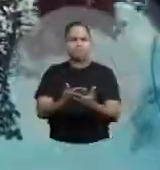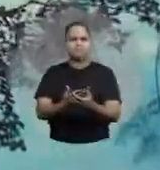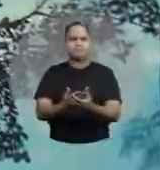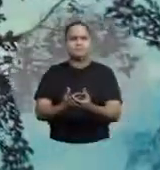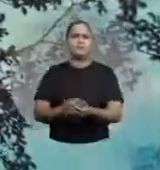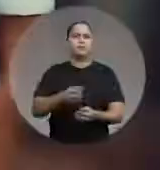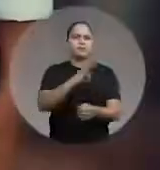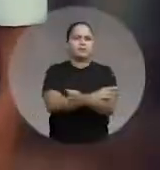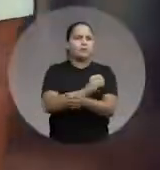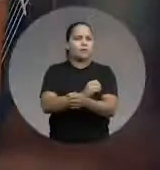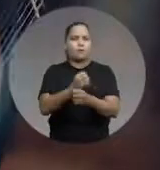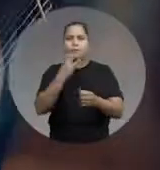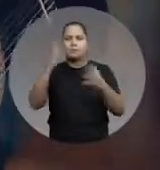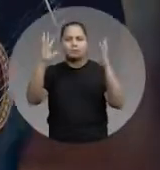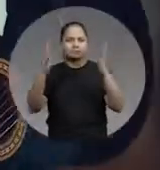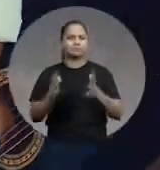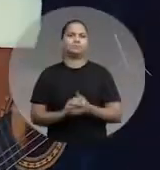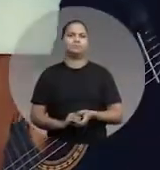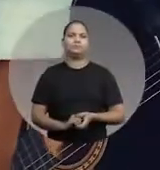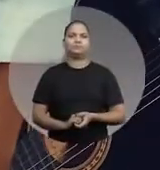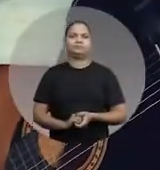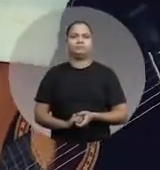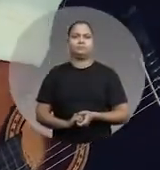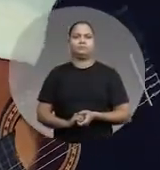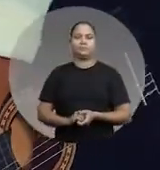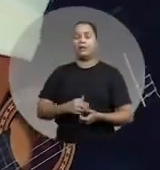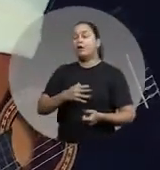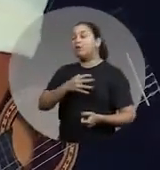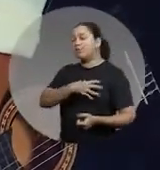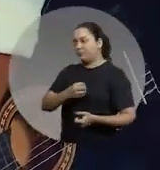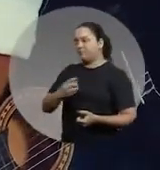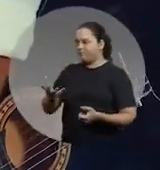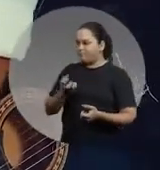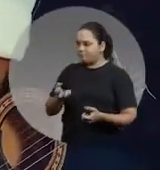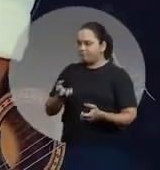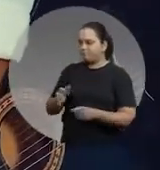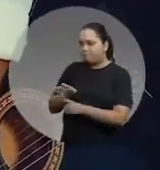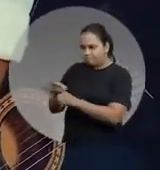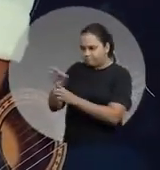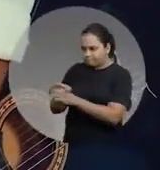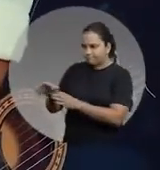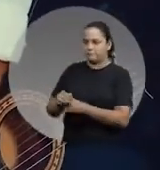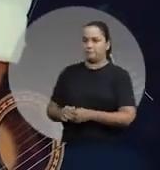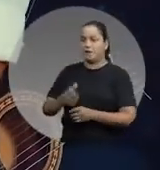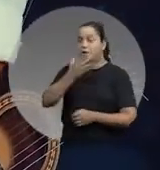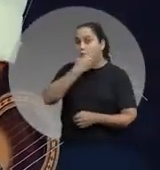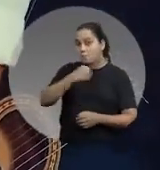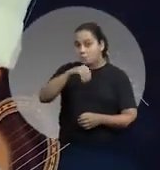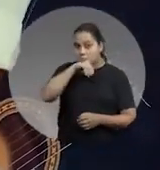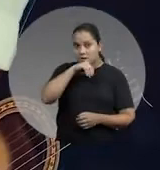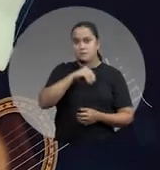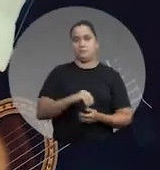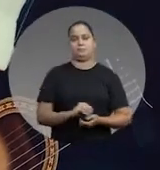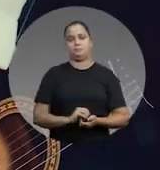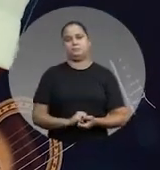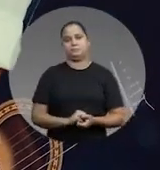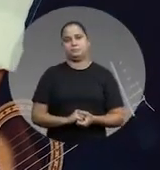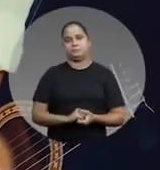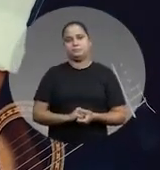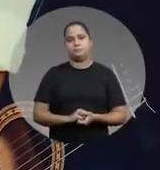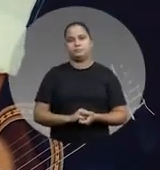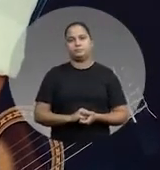em boas mãos. Meu filho, eu quero lhe dar um conselho de pai.